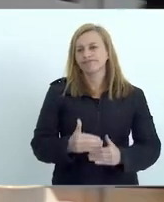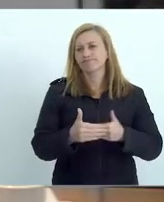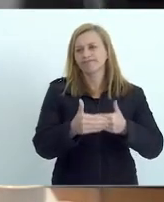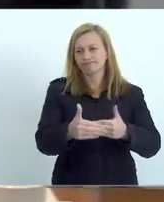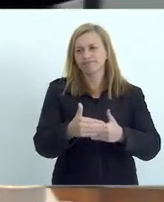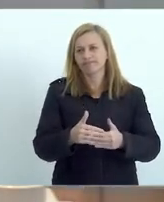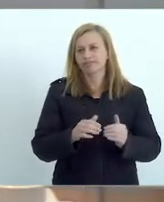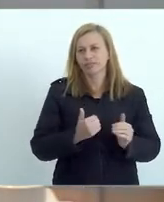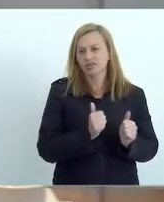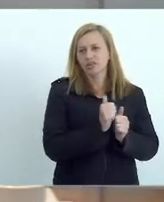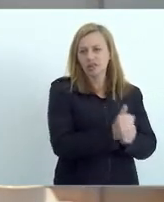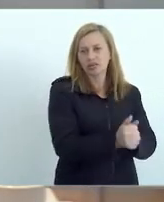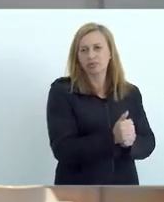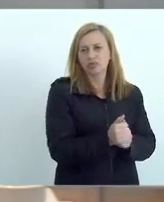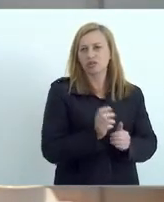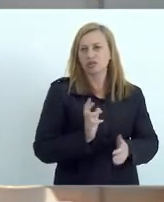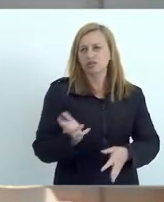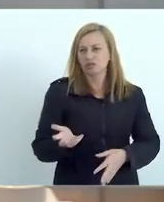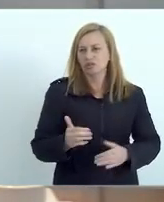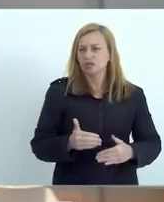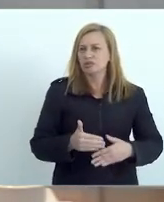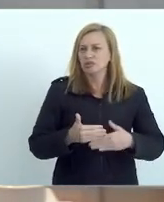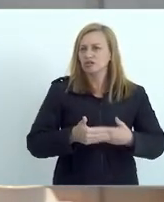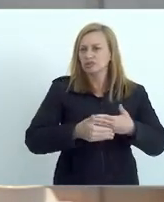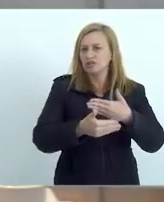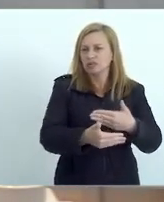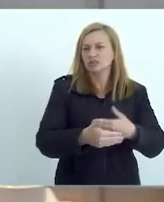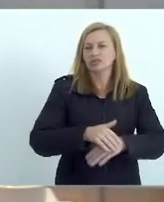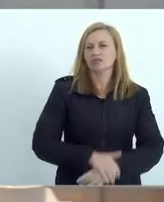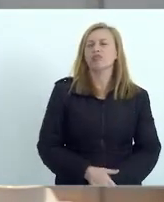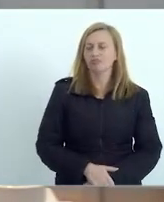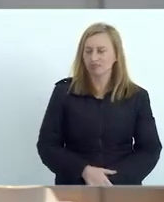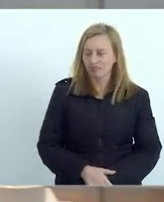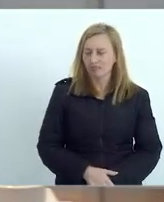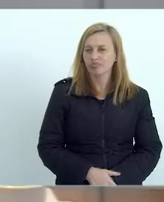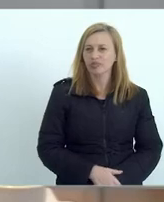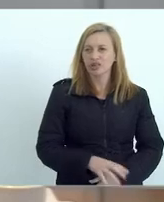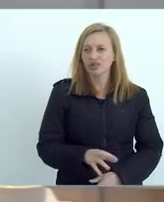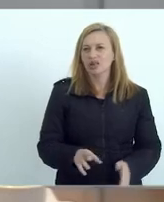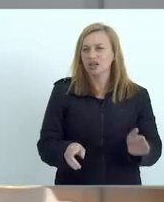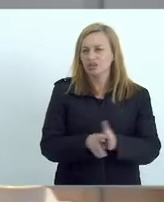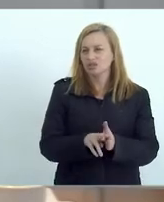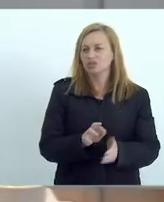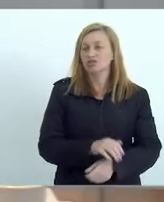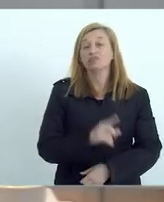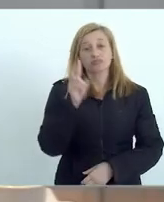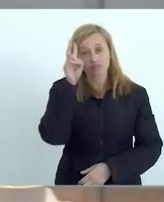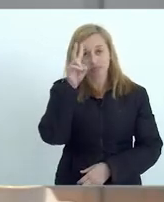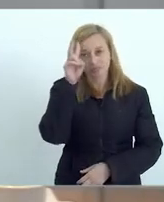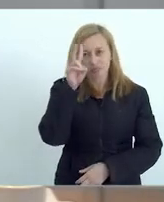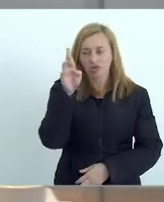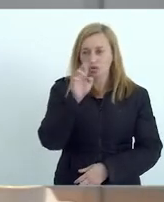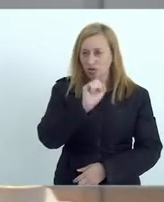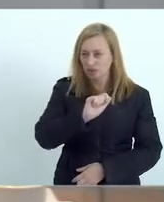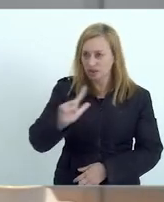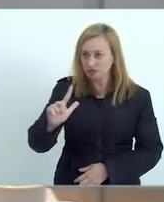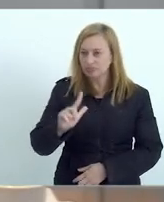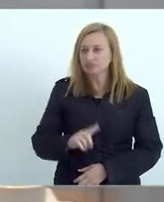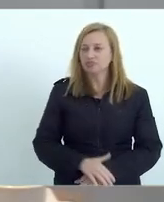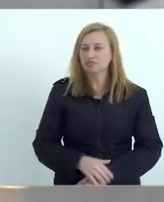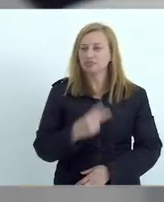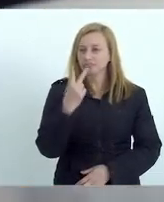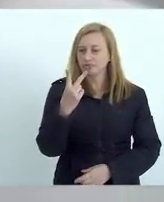volume e faz algum encaminhamento para evoluir para dar mais um passo nessa nessa resolução lembrando Coronel fala aqui